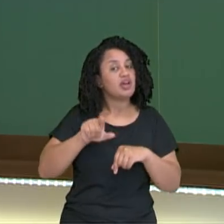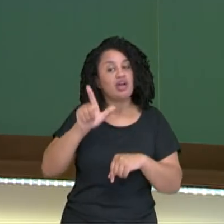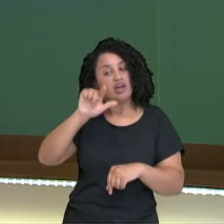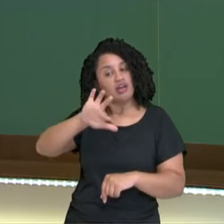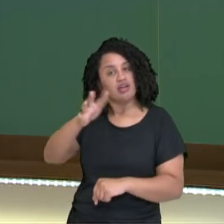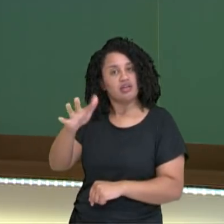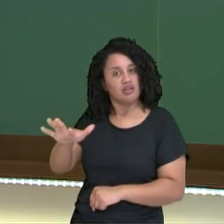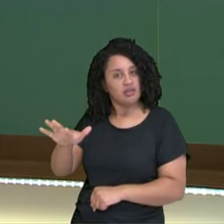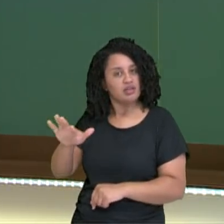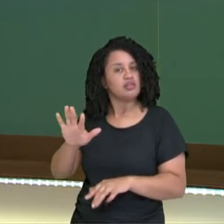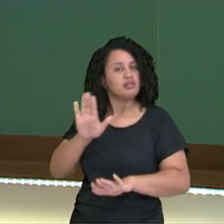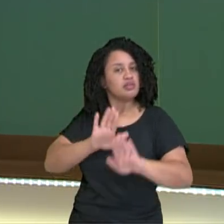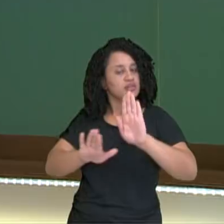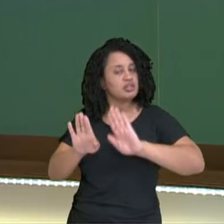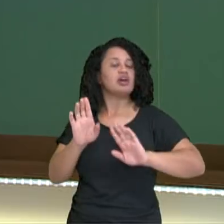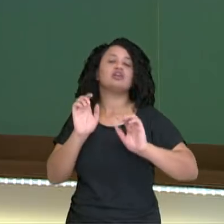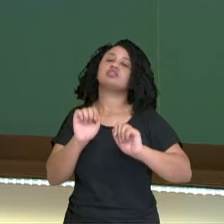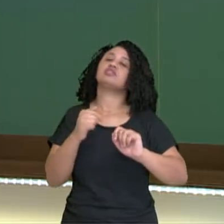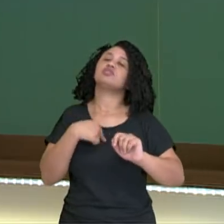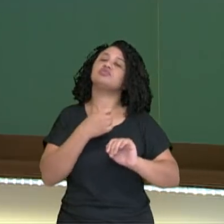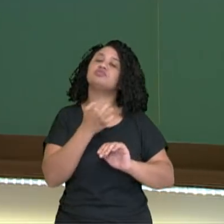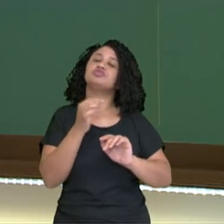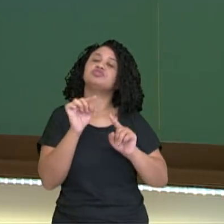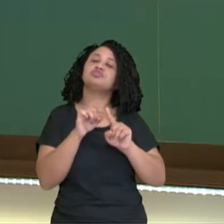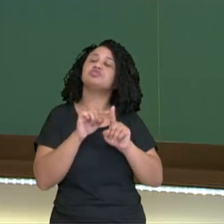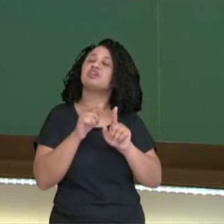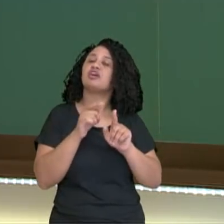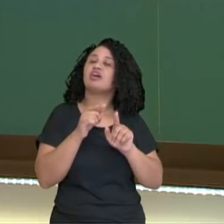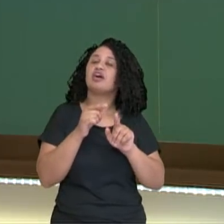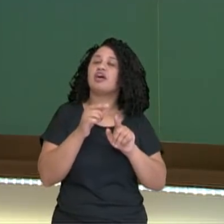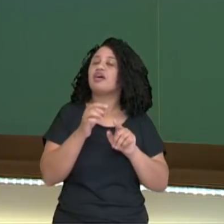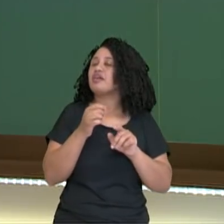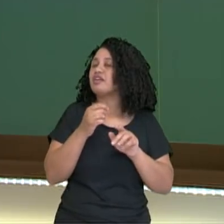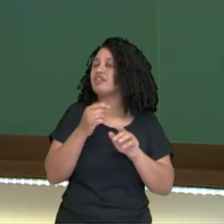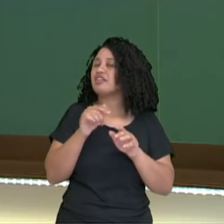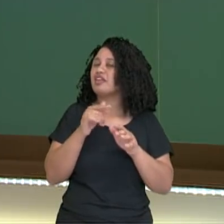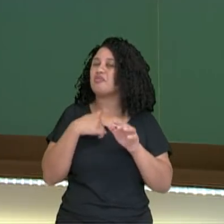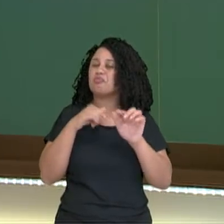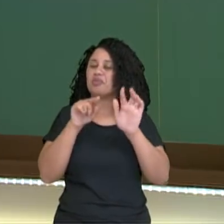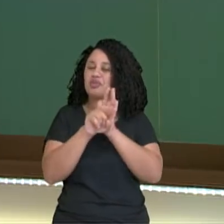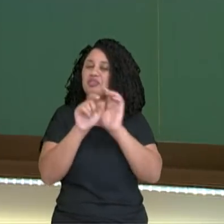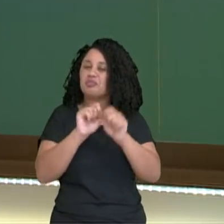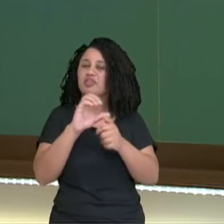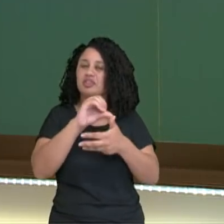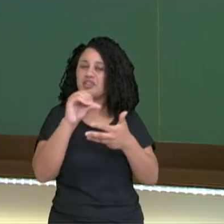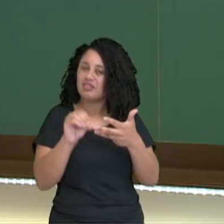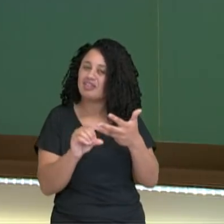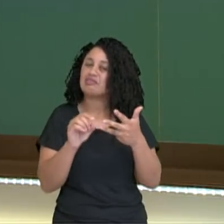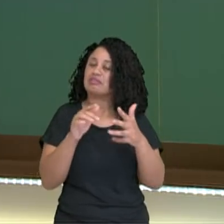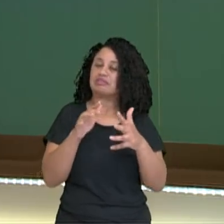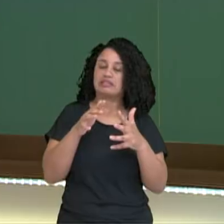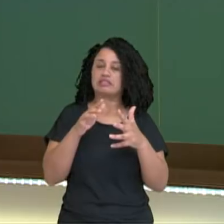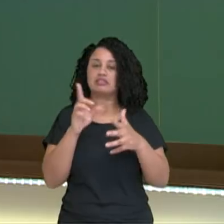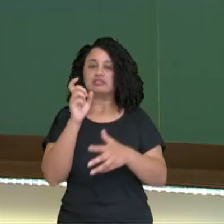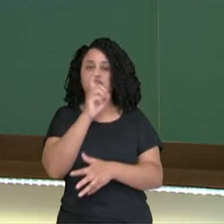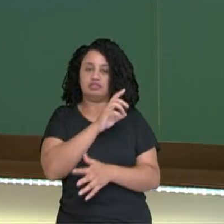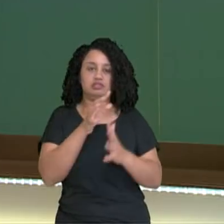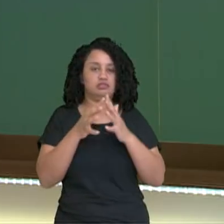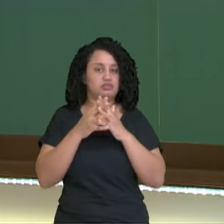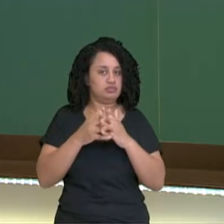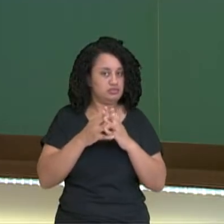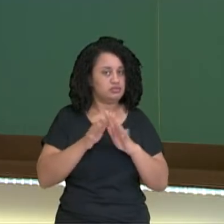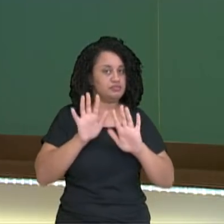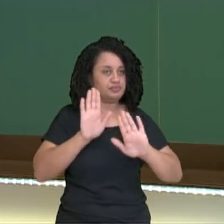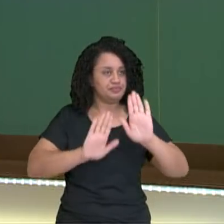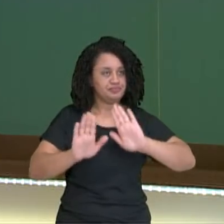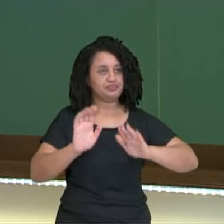que são pegadinhas de Enem, de vestibulares, tá? Então, tomem cuidado. Aqui nós temos o ciclo biogeoquímico. E